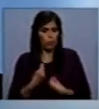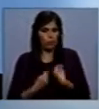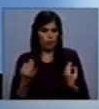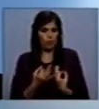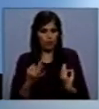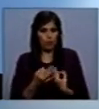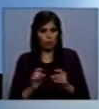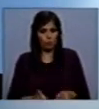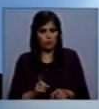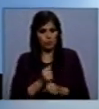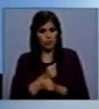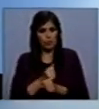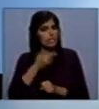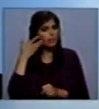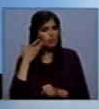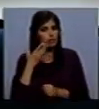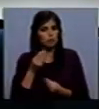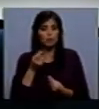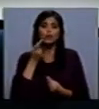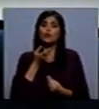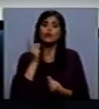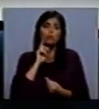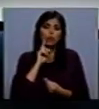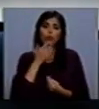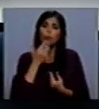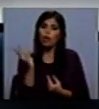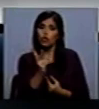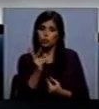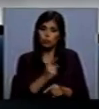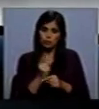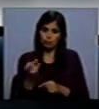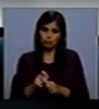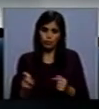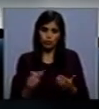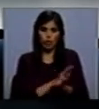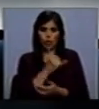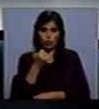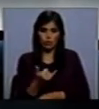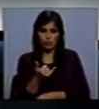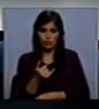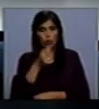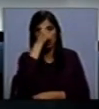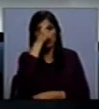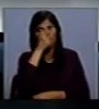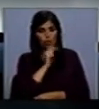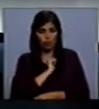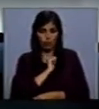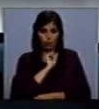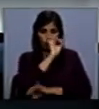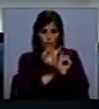a trabalhar neste sentido é importante saber deles é obrigado por ter vindo mas não já que estes 12 com esta história minha história da europa